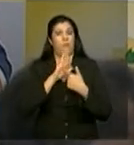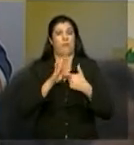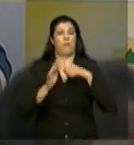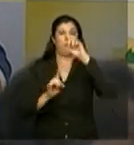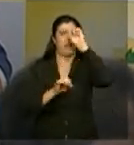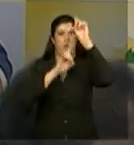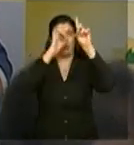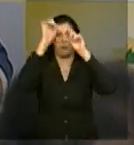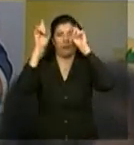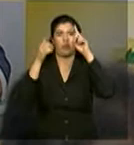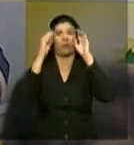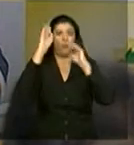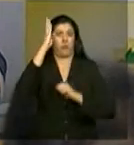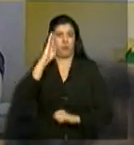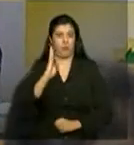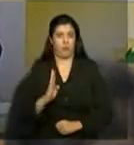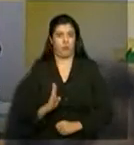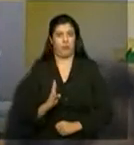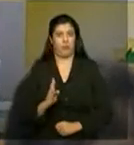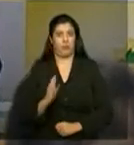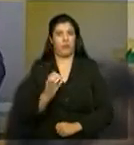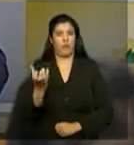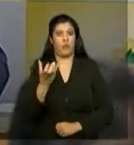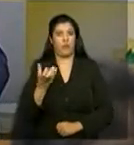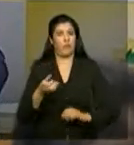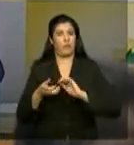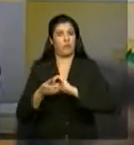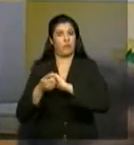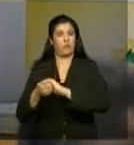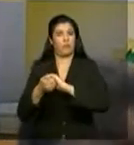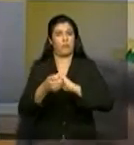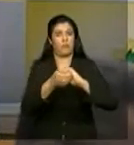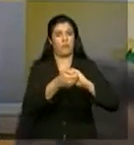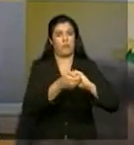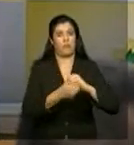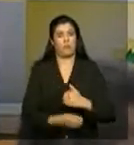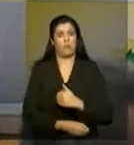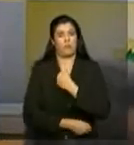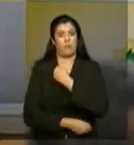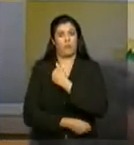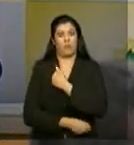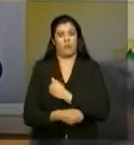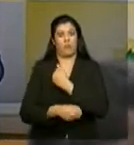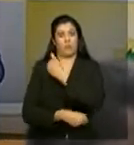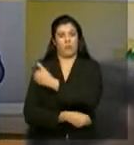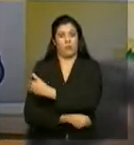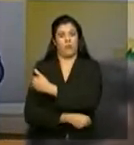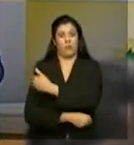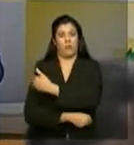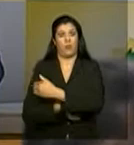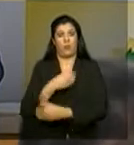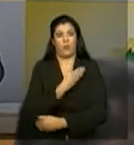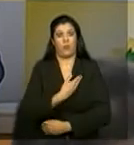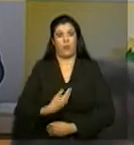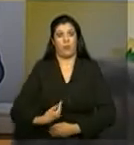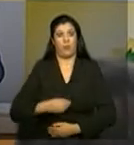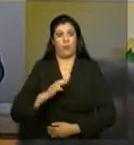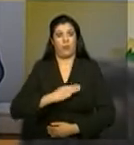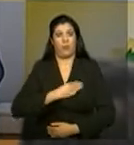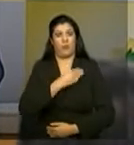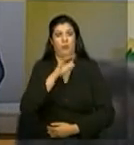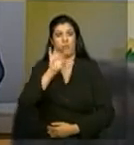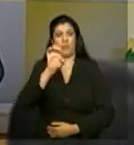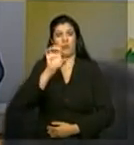que eu quero aqui saudar o meu companheiro de governo o ministro edson lobão ministro de estado